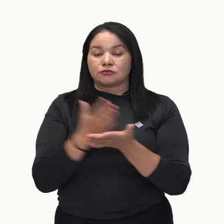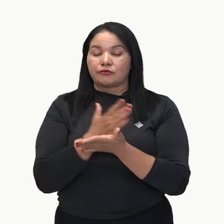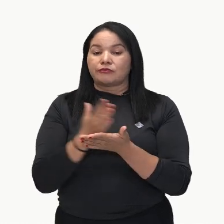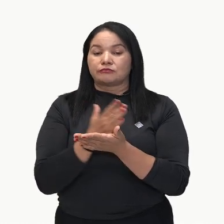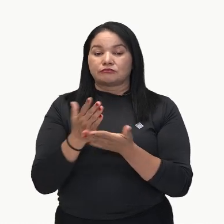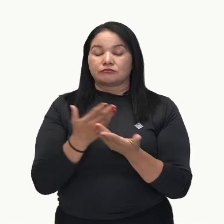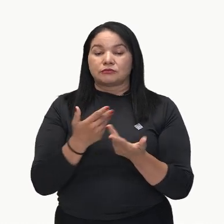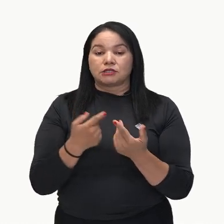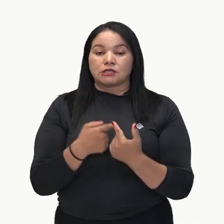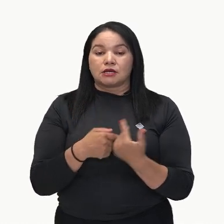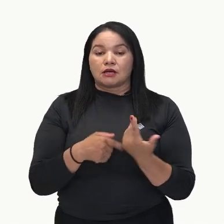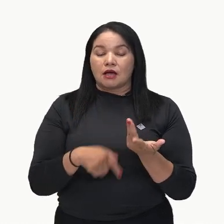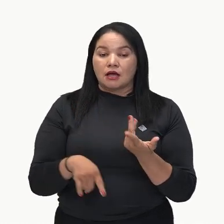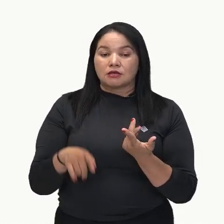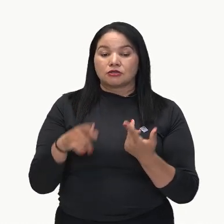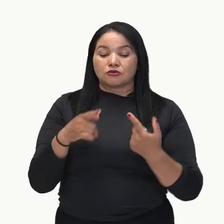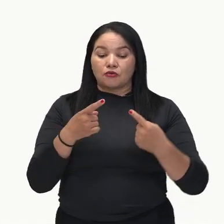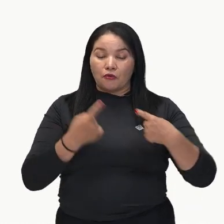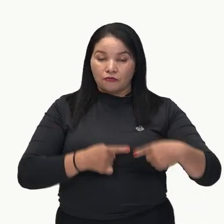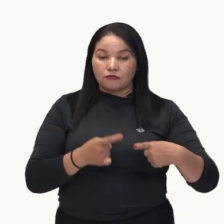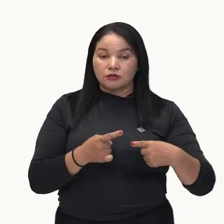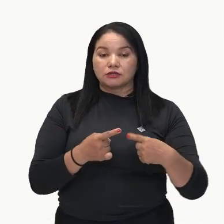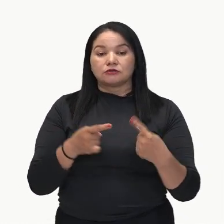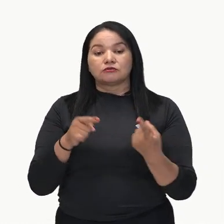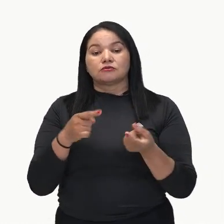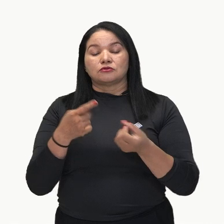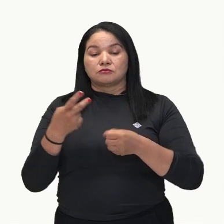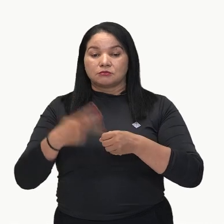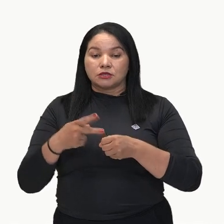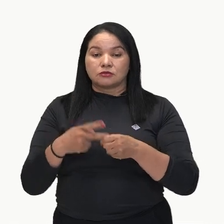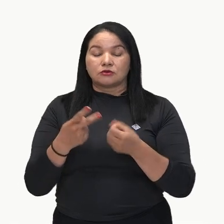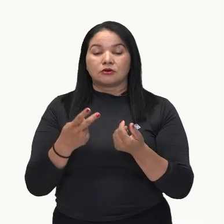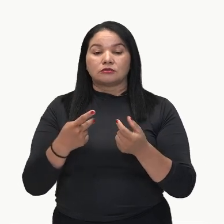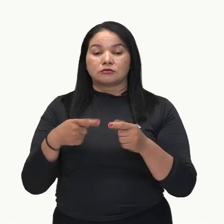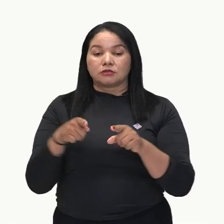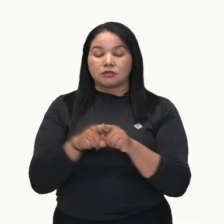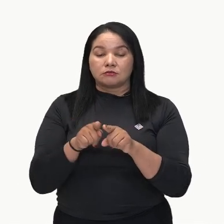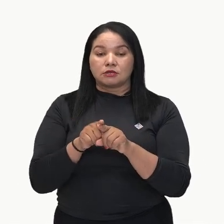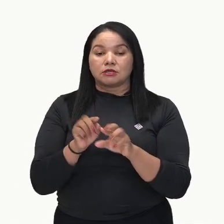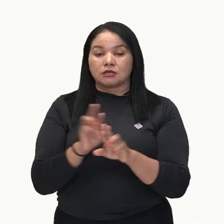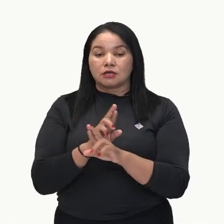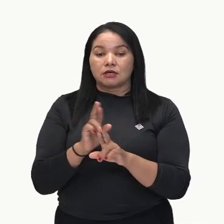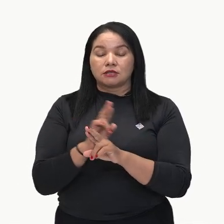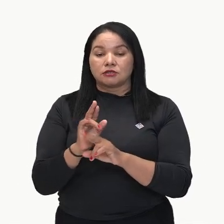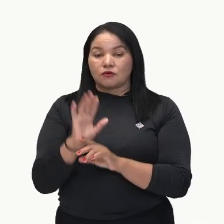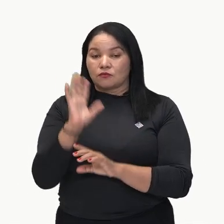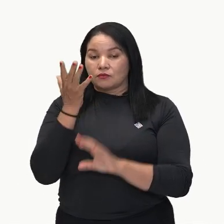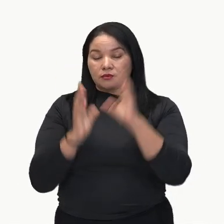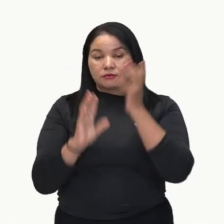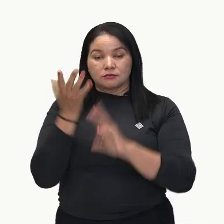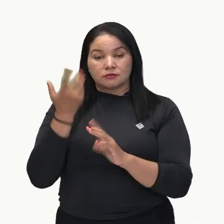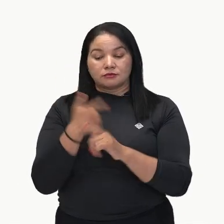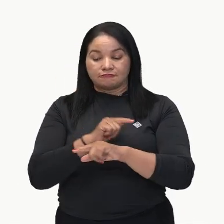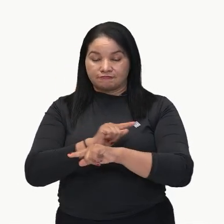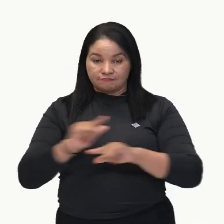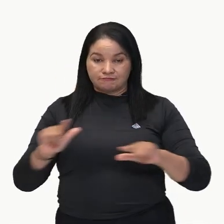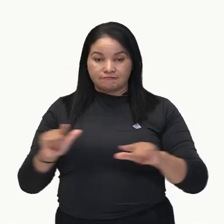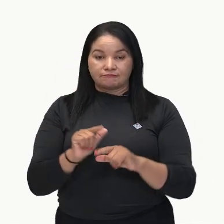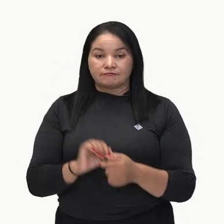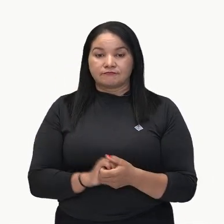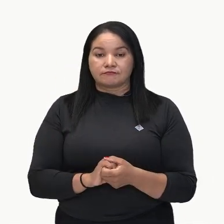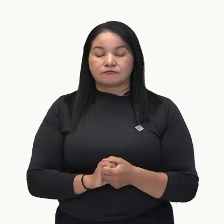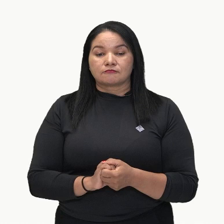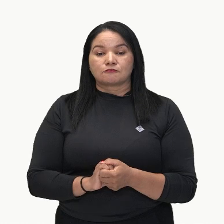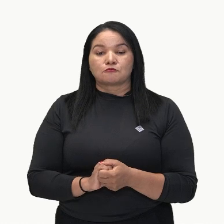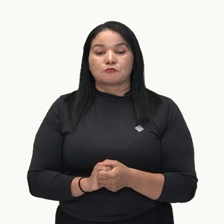setores tanto de conflitos, de petróleo também, em relação ao seu clima desértico, ok, gente?